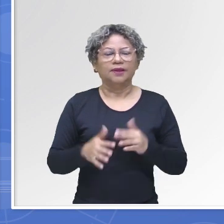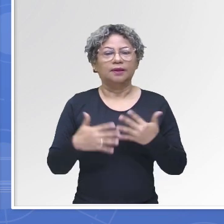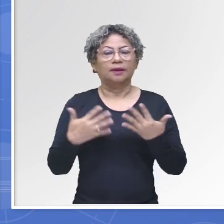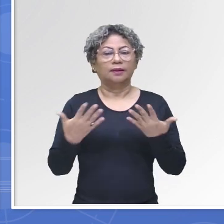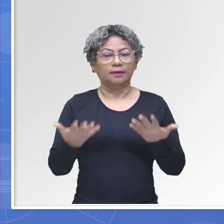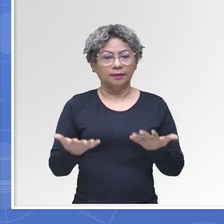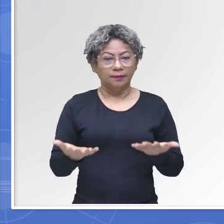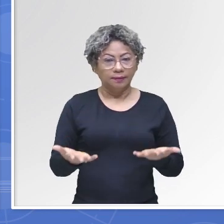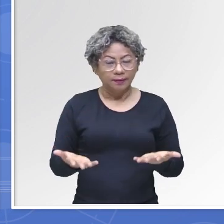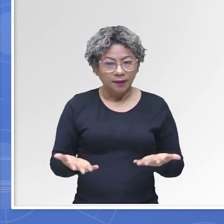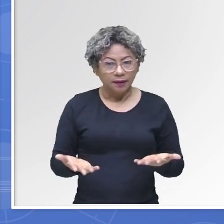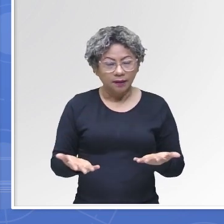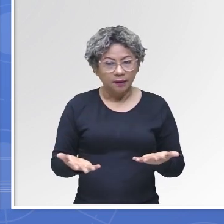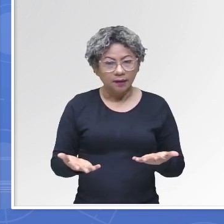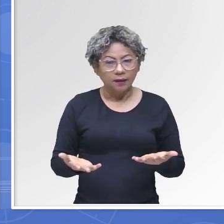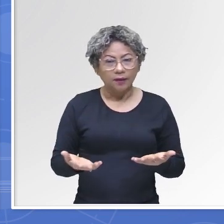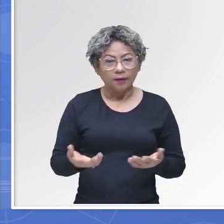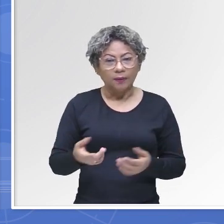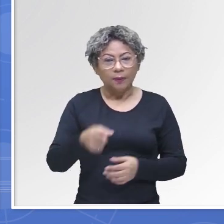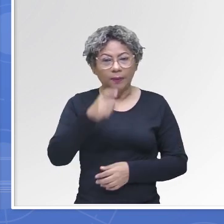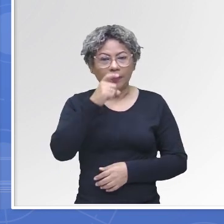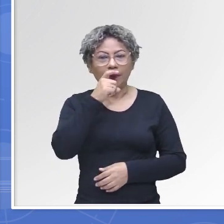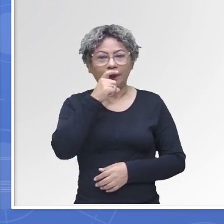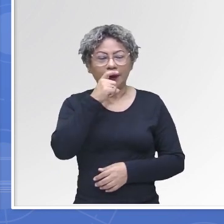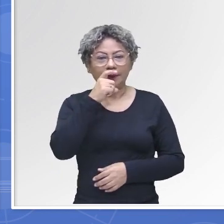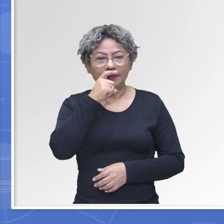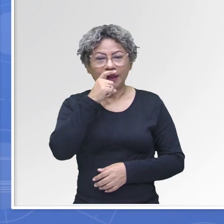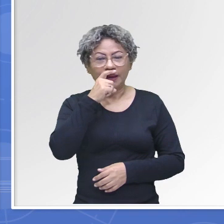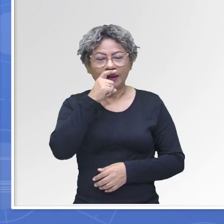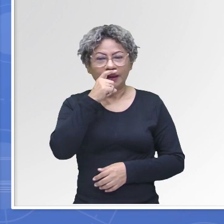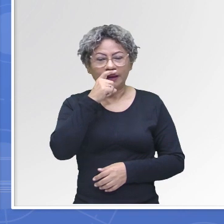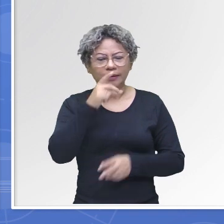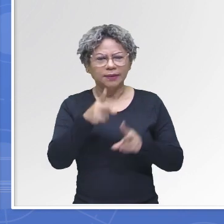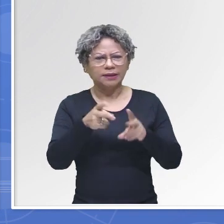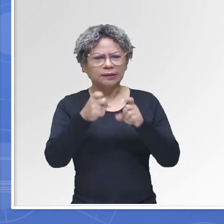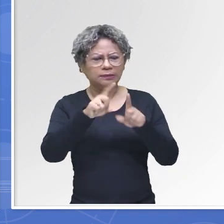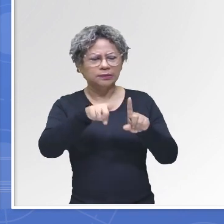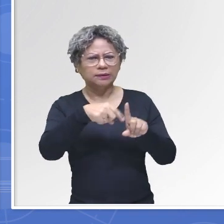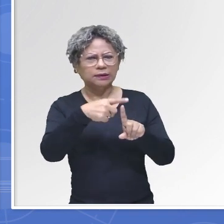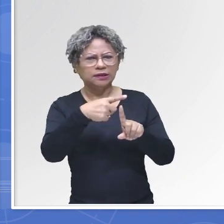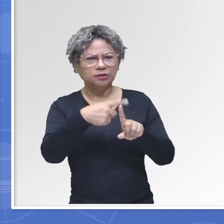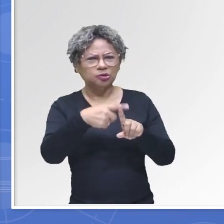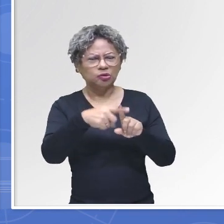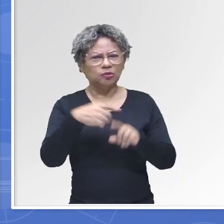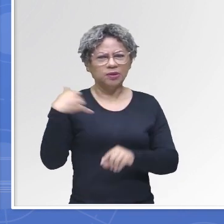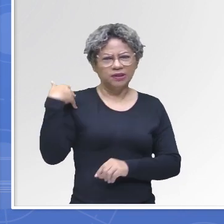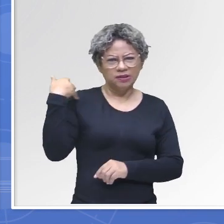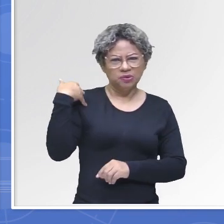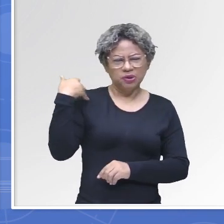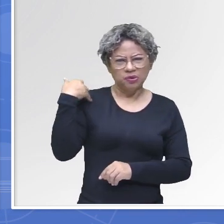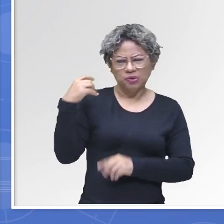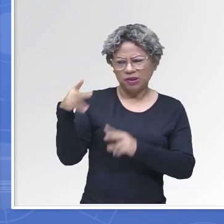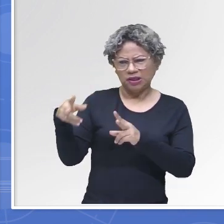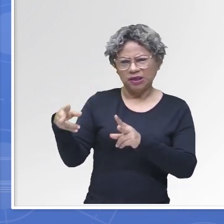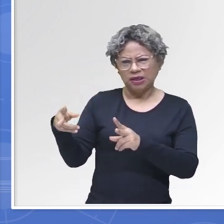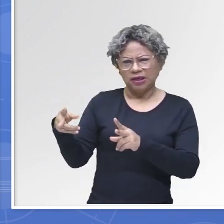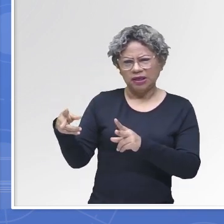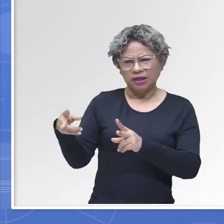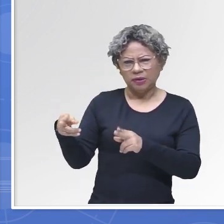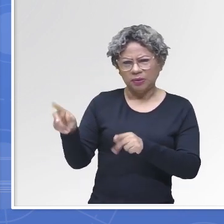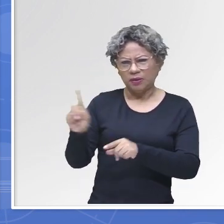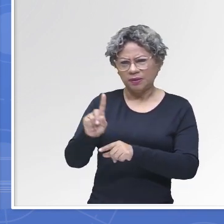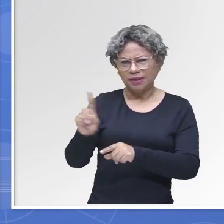Então, um pai percebeu que a soma de sua idade, da sua idade, com a idade do seu filho é igual a